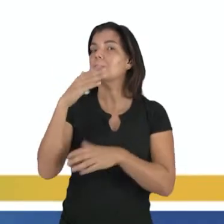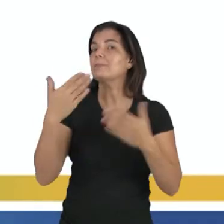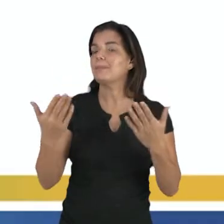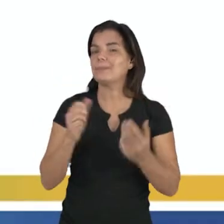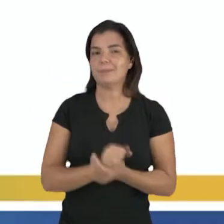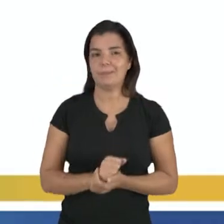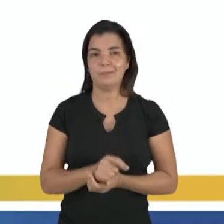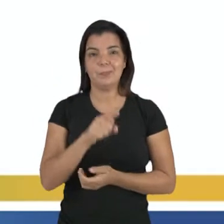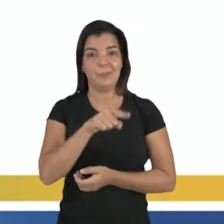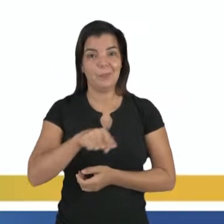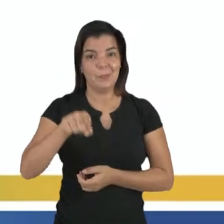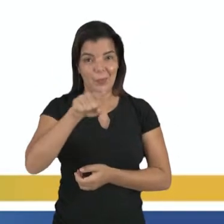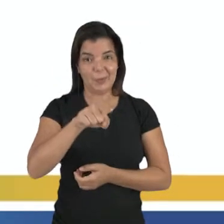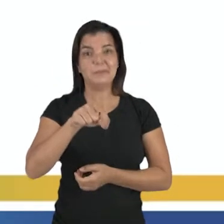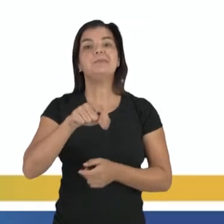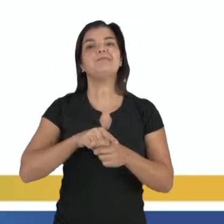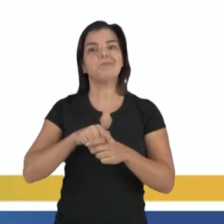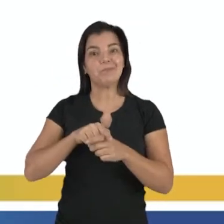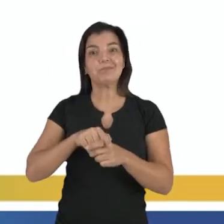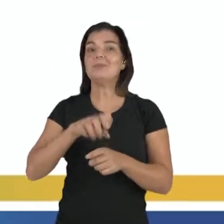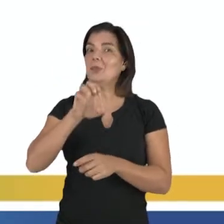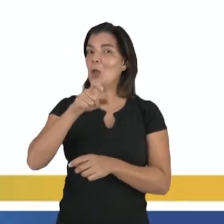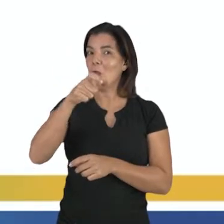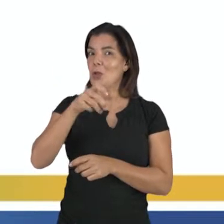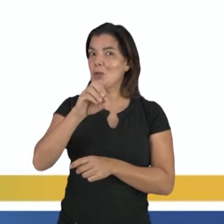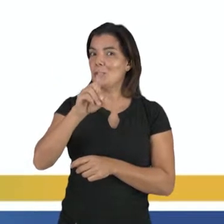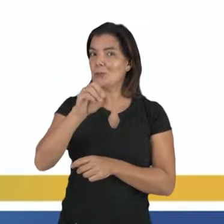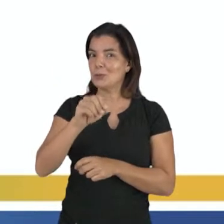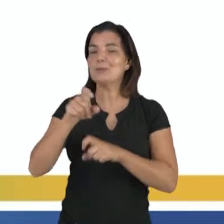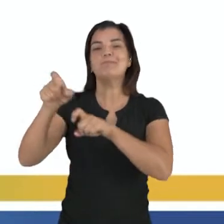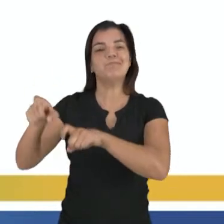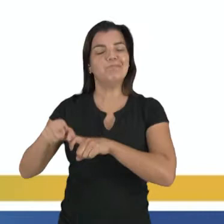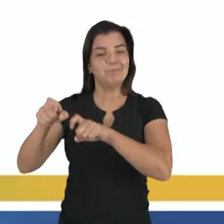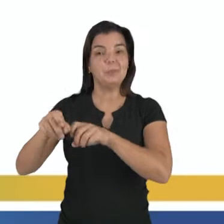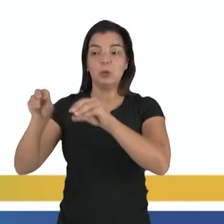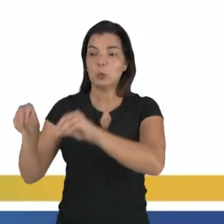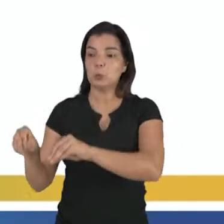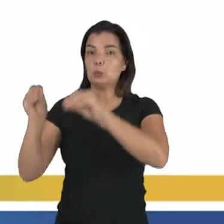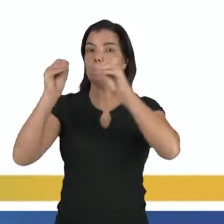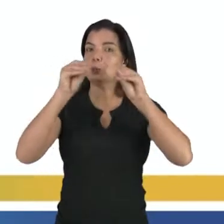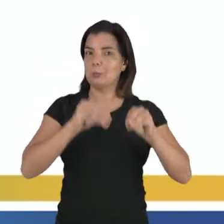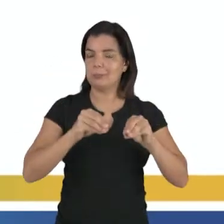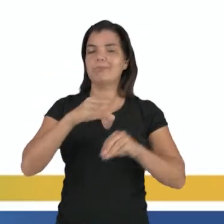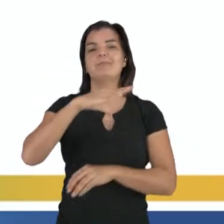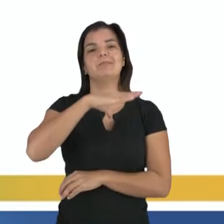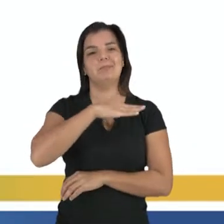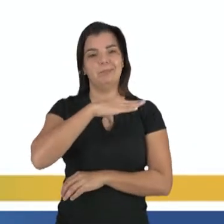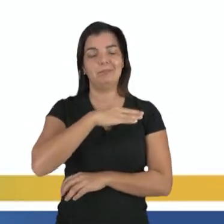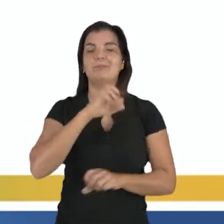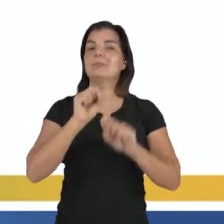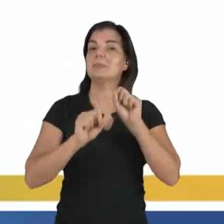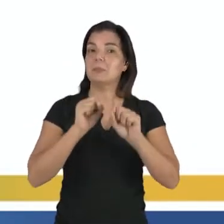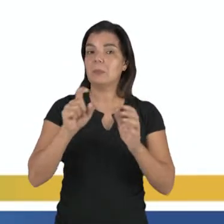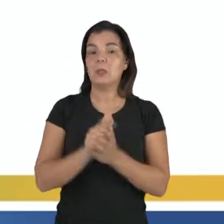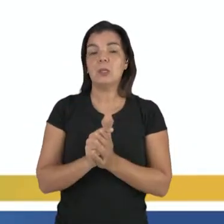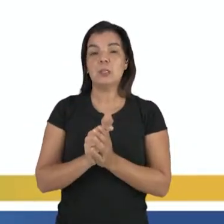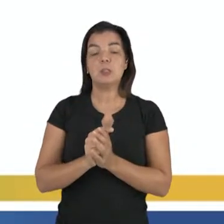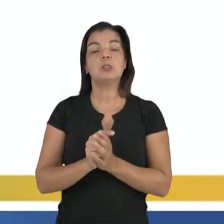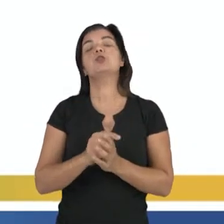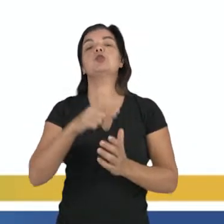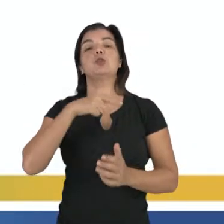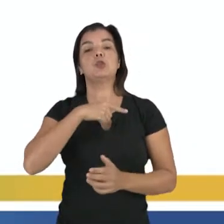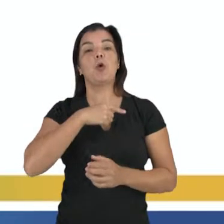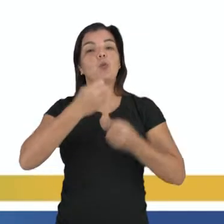assunto? Se você falou êxodo rural, acertou, que é o principal deslocamento do campo para a cidade. Então, se eu falo